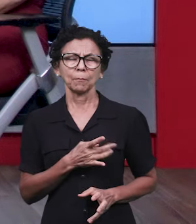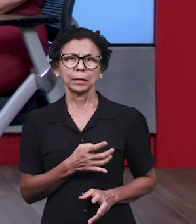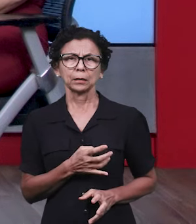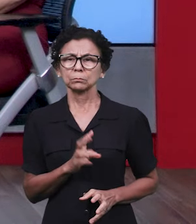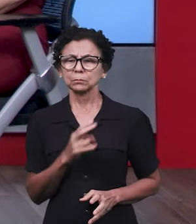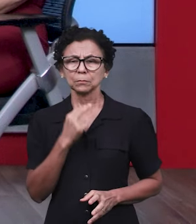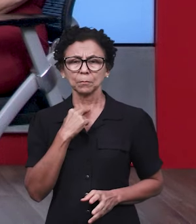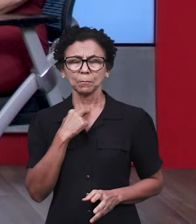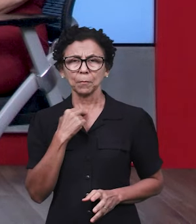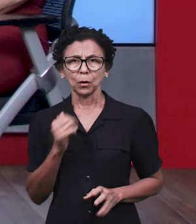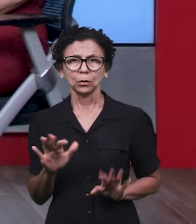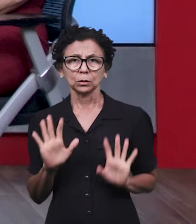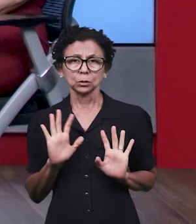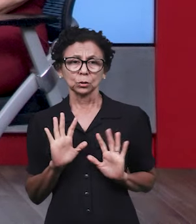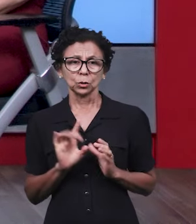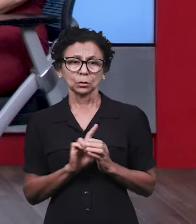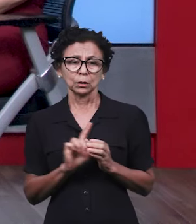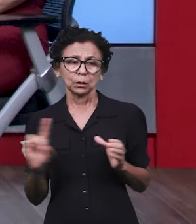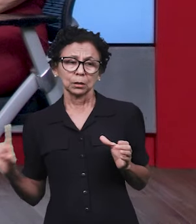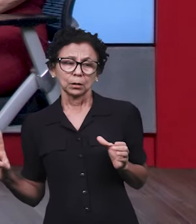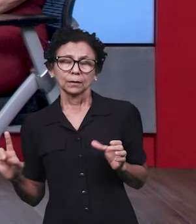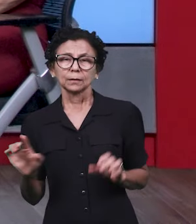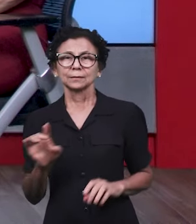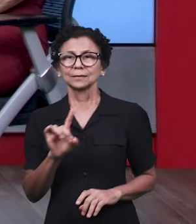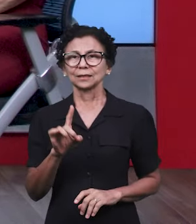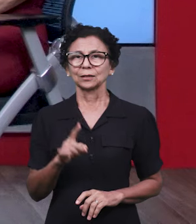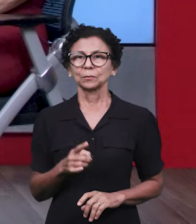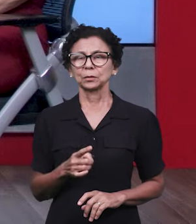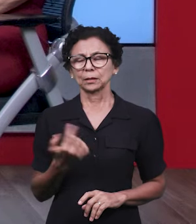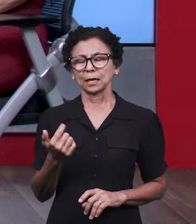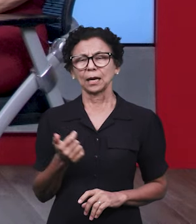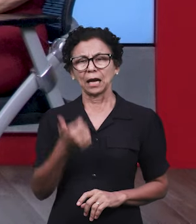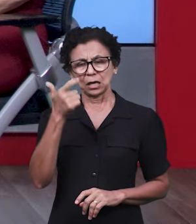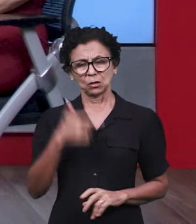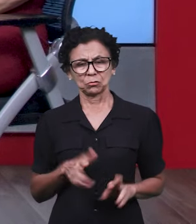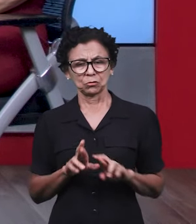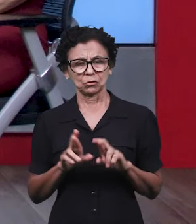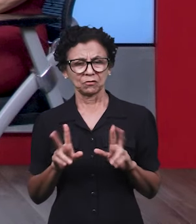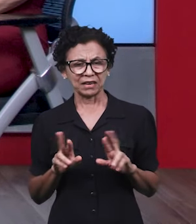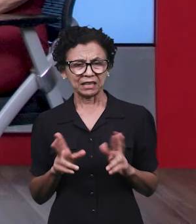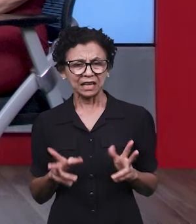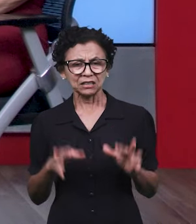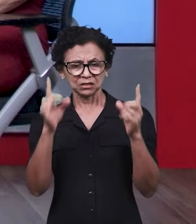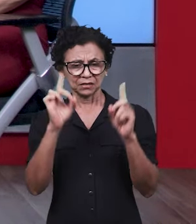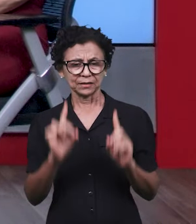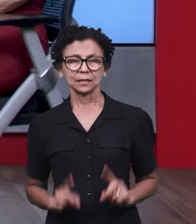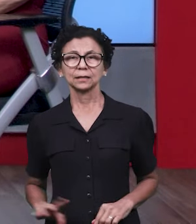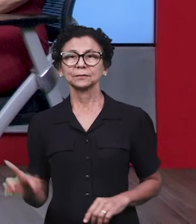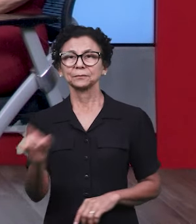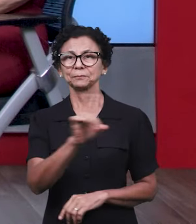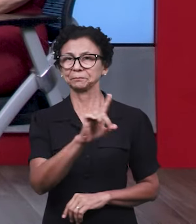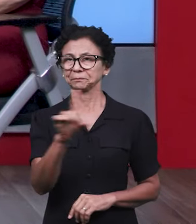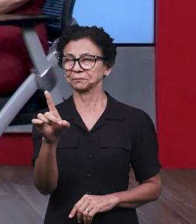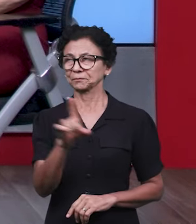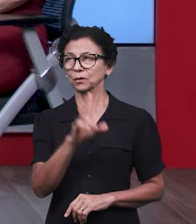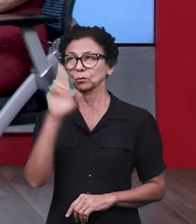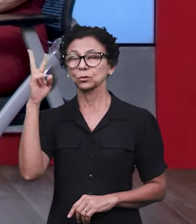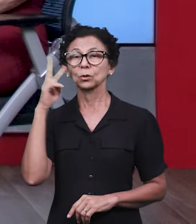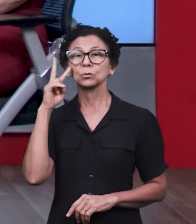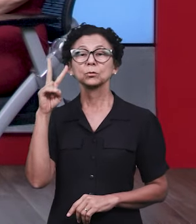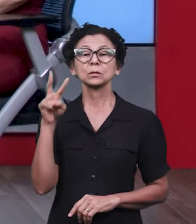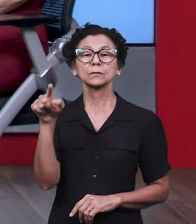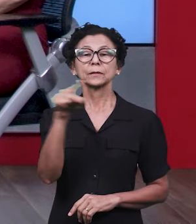diferença, né? Mas crer que para o Senhor nós somos todos iguais. O Senhor não faz de forma alguma acepção